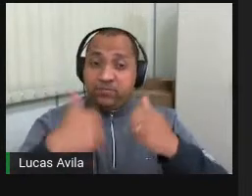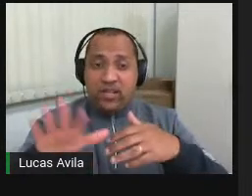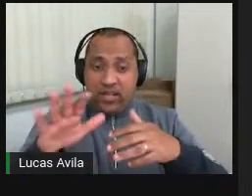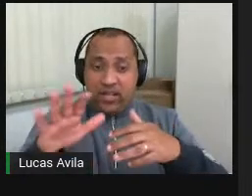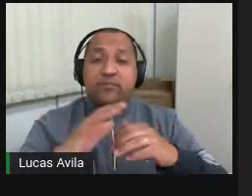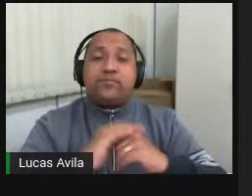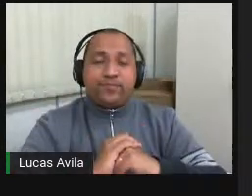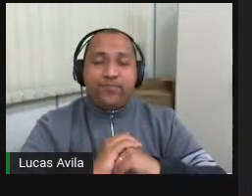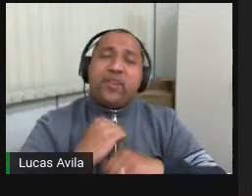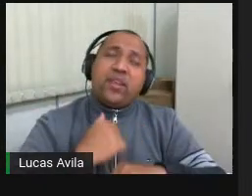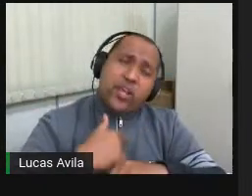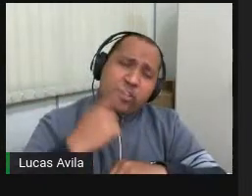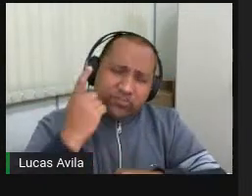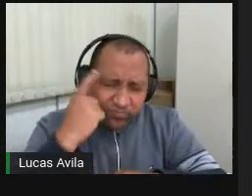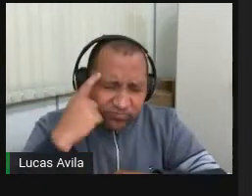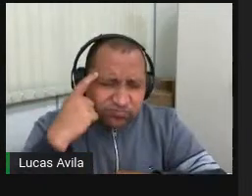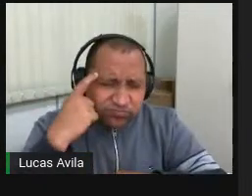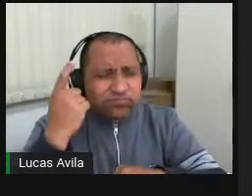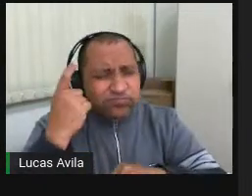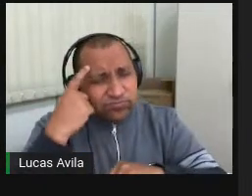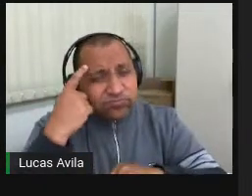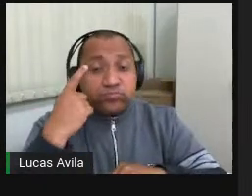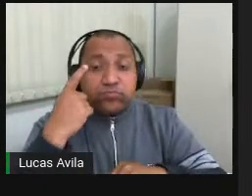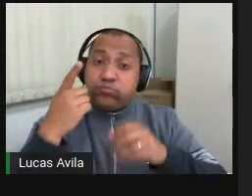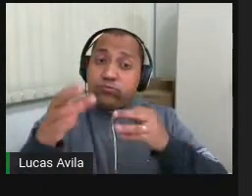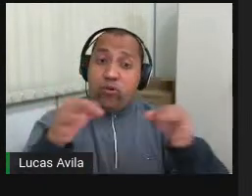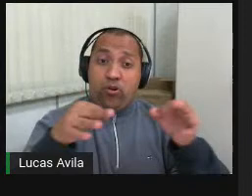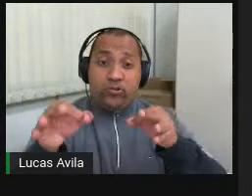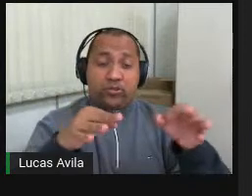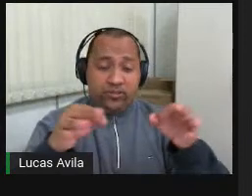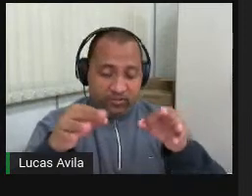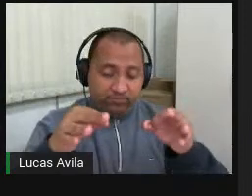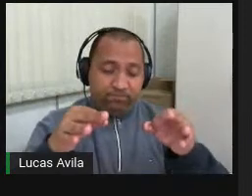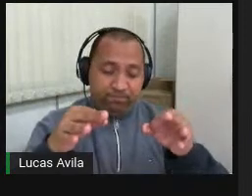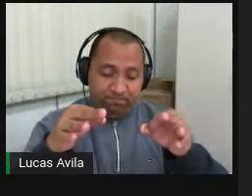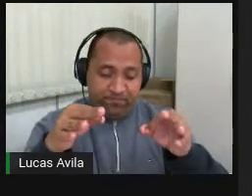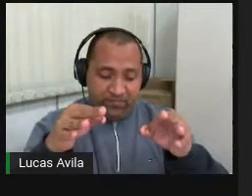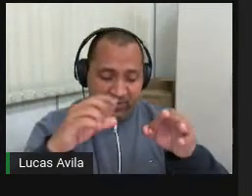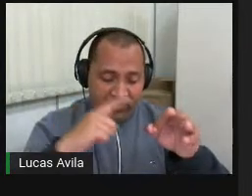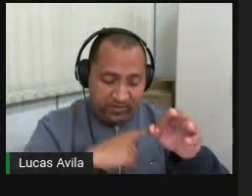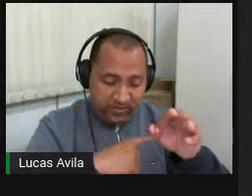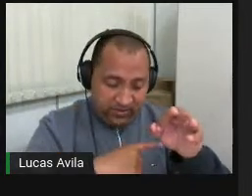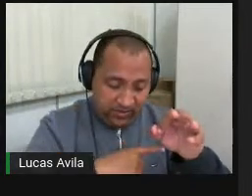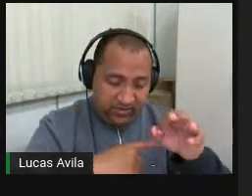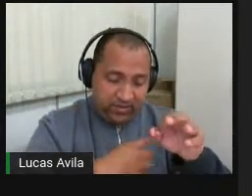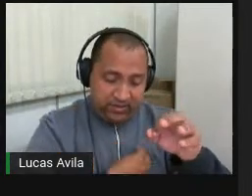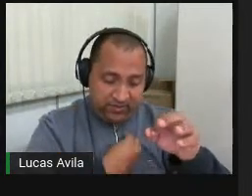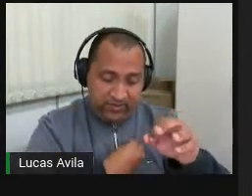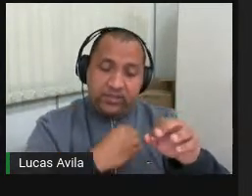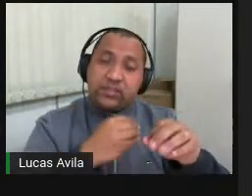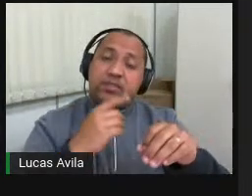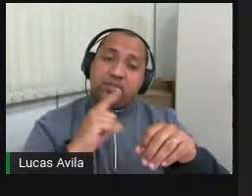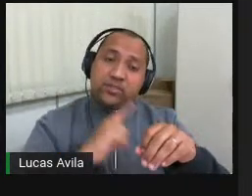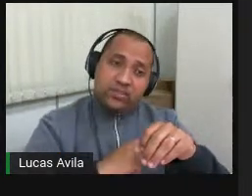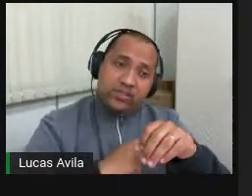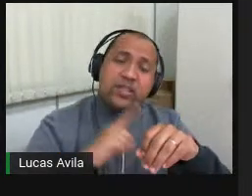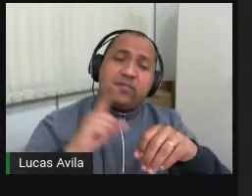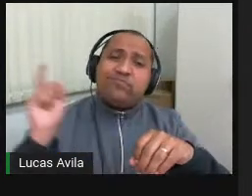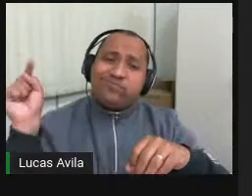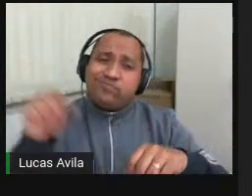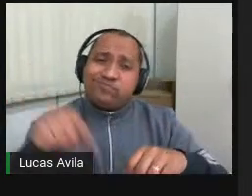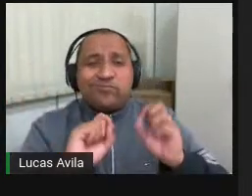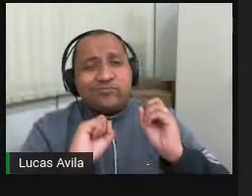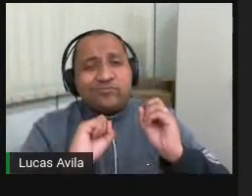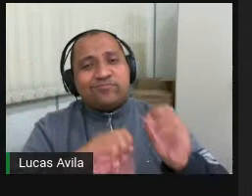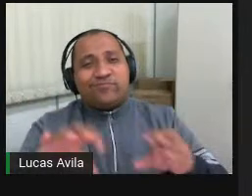pensei em algum grande projeto que a vida, né, nos trouxe ou nos ensinou. E me lembrei